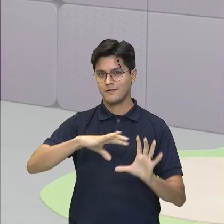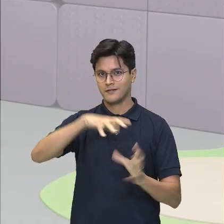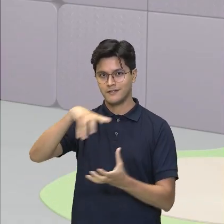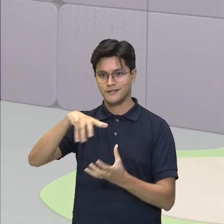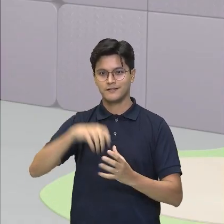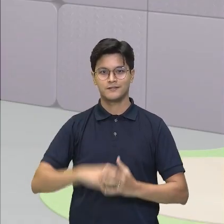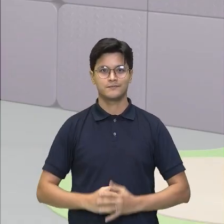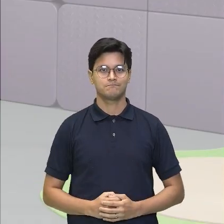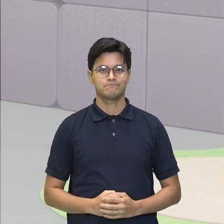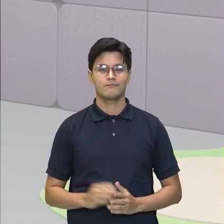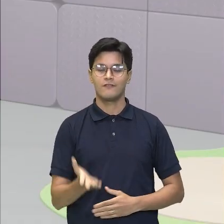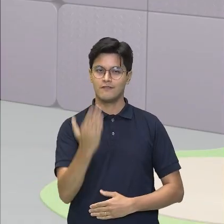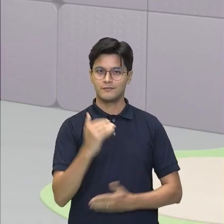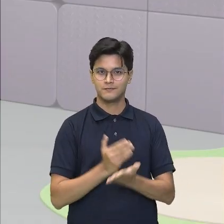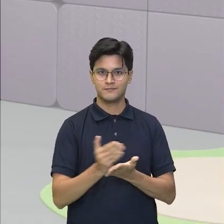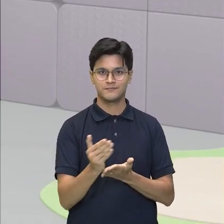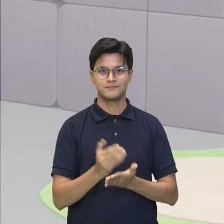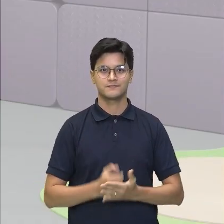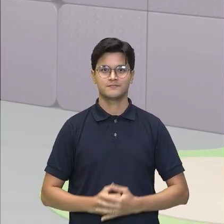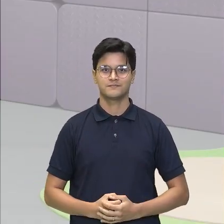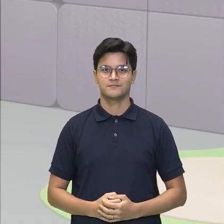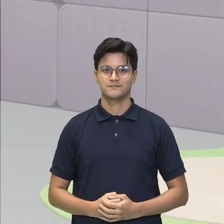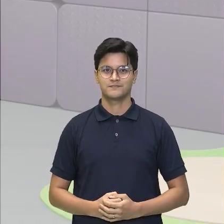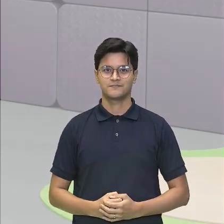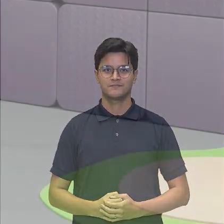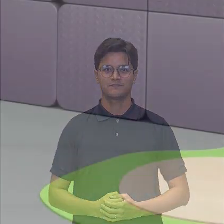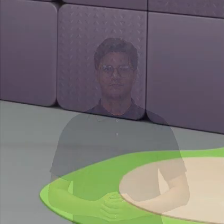Então vamos à nossa aula.